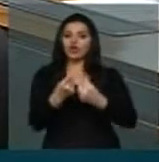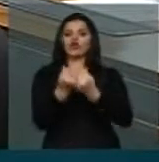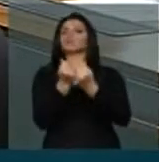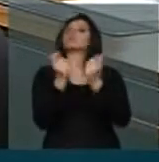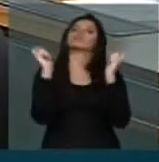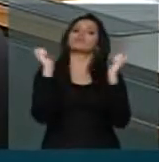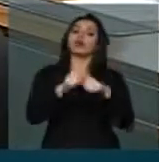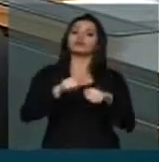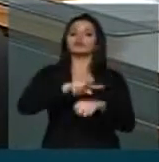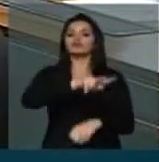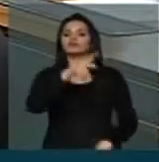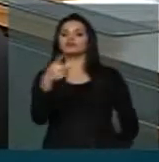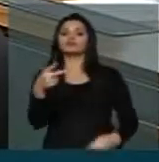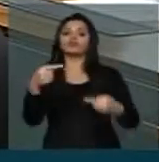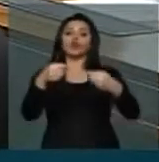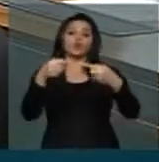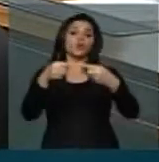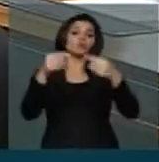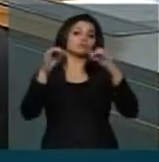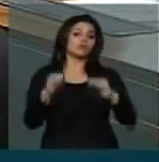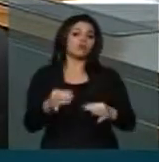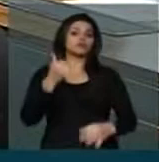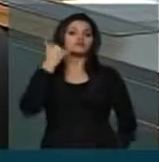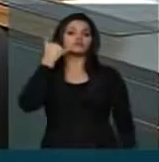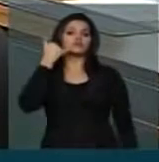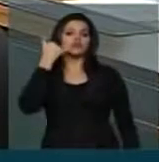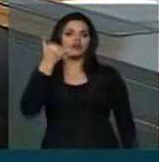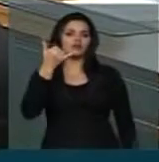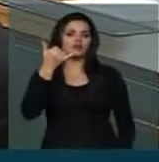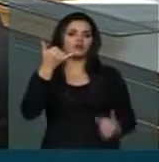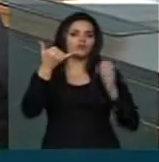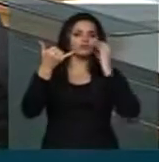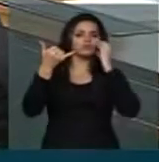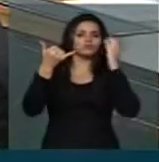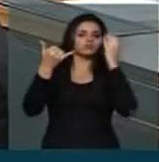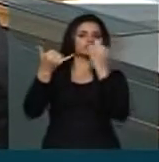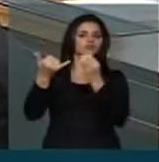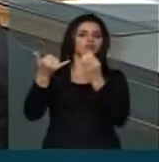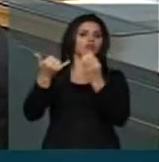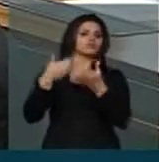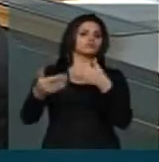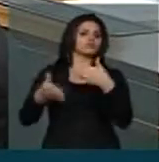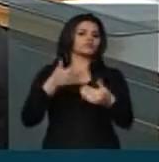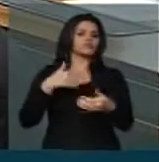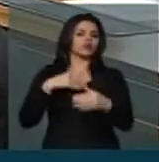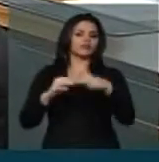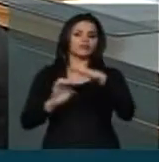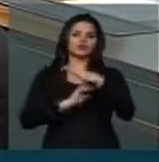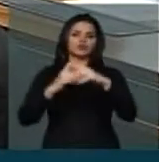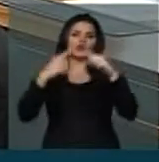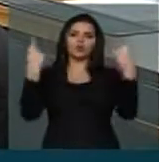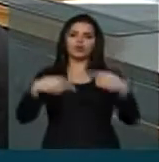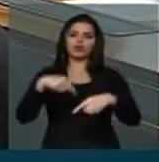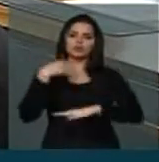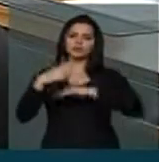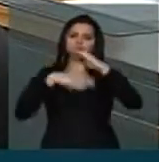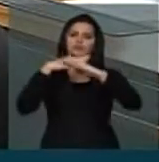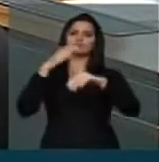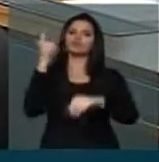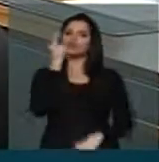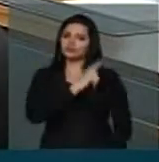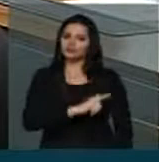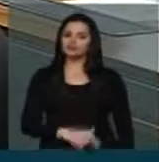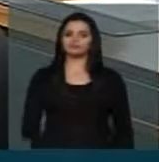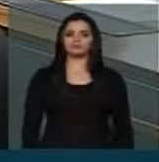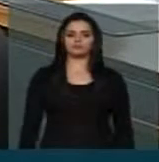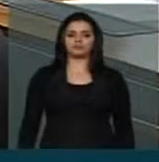ser factível, que permitisse o investimento e que as empresas pudessem competir e atingir o mercado que estão atingindo. Isso